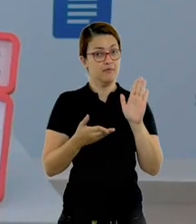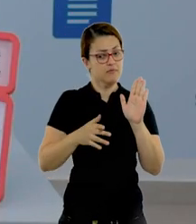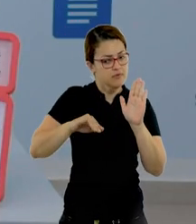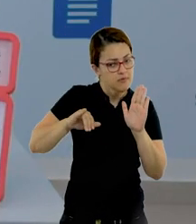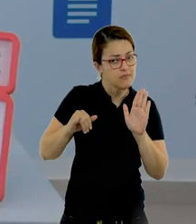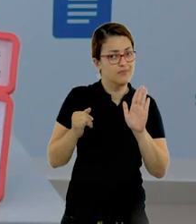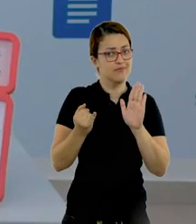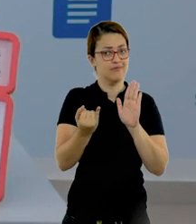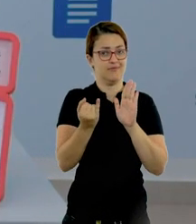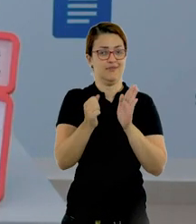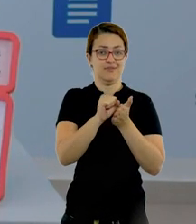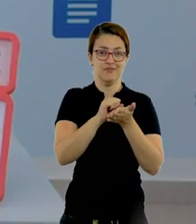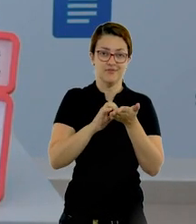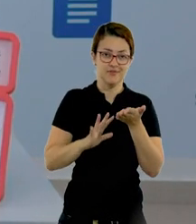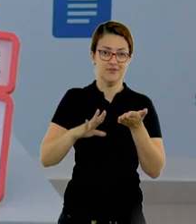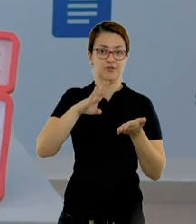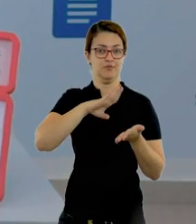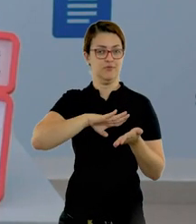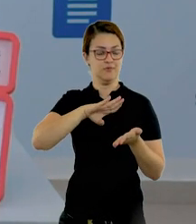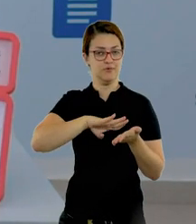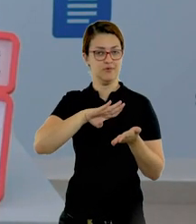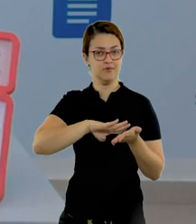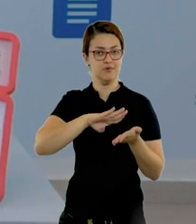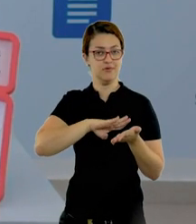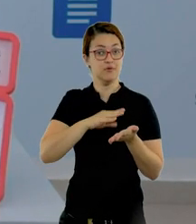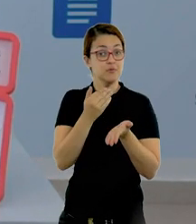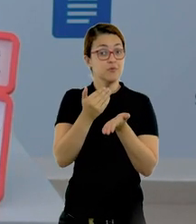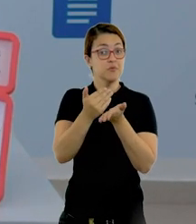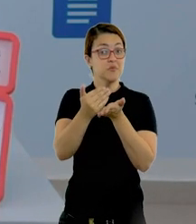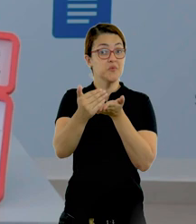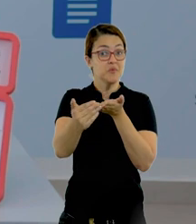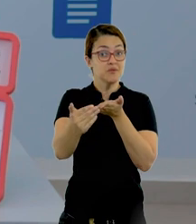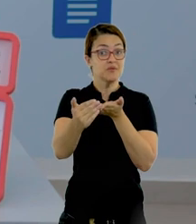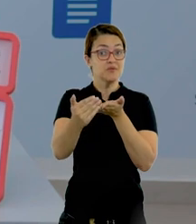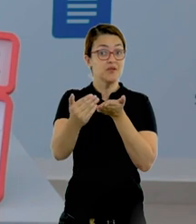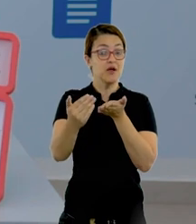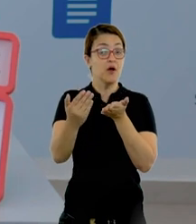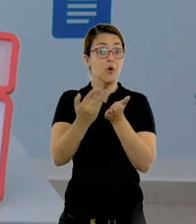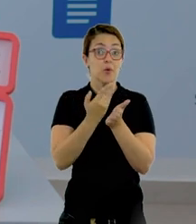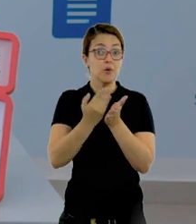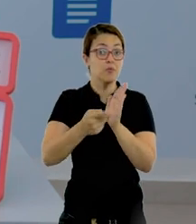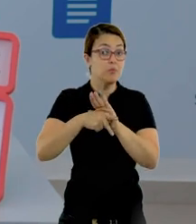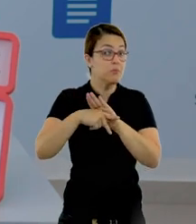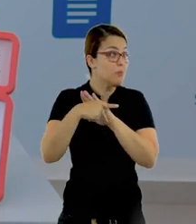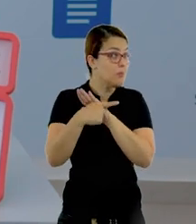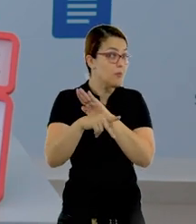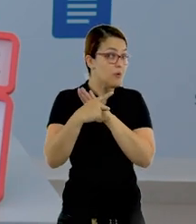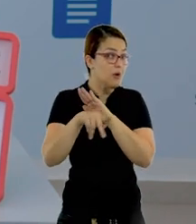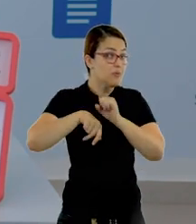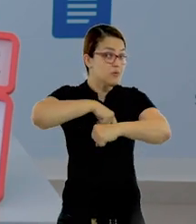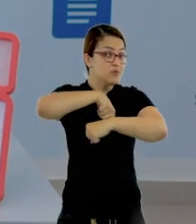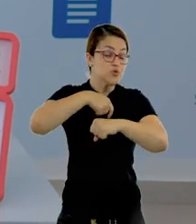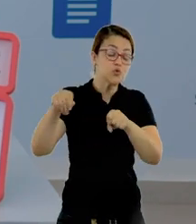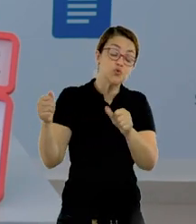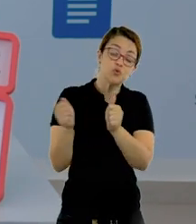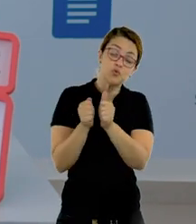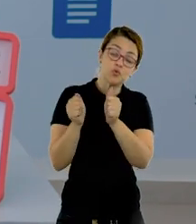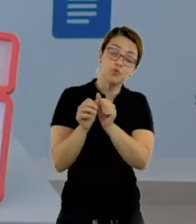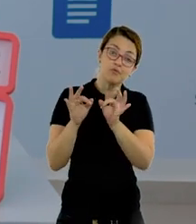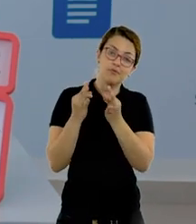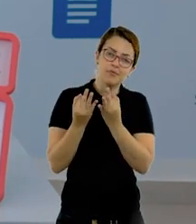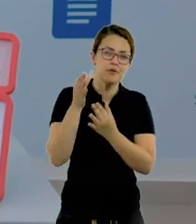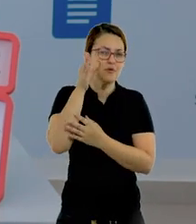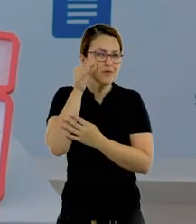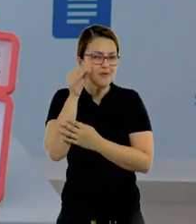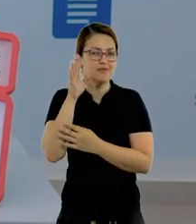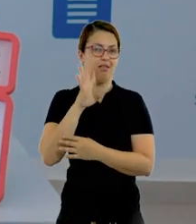Que tal vocês aproveitarem essa atividade de língua portuguesa e começarem um livro de receitas também com a sua família?